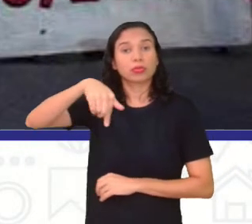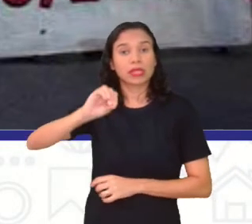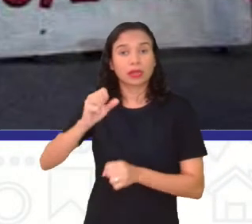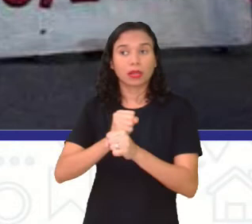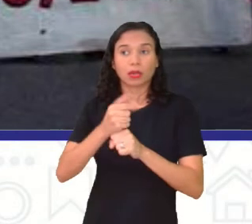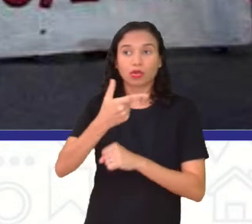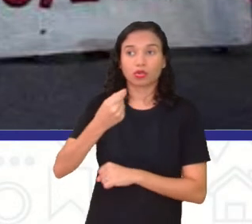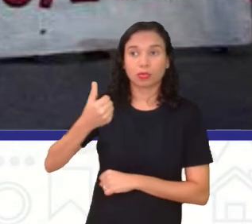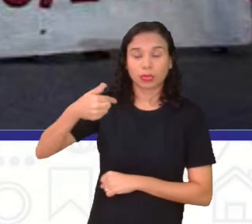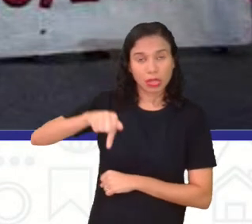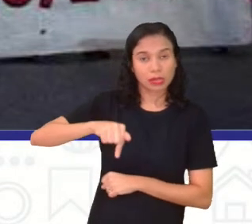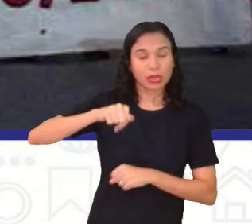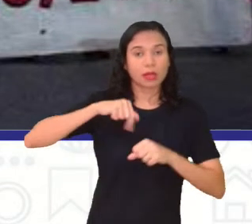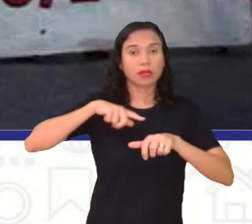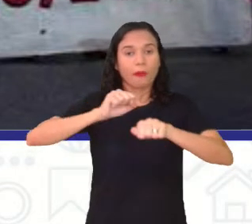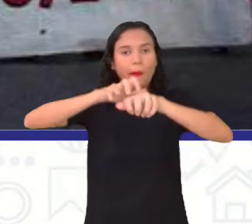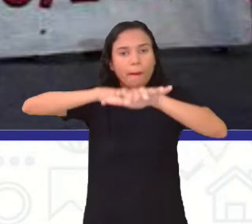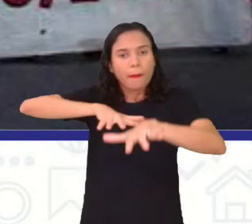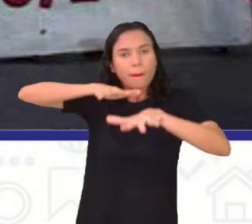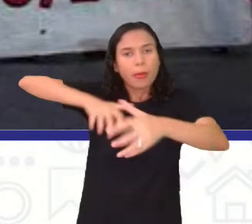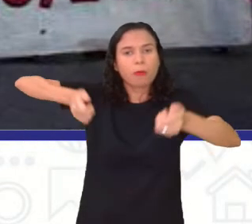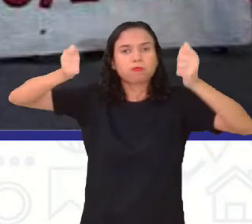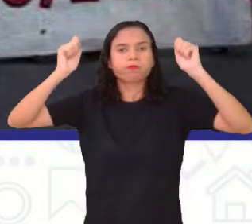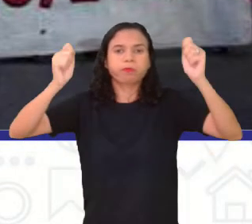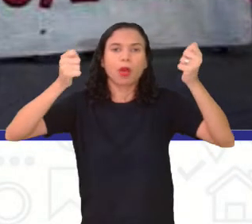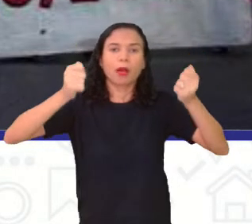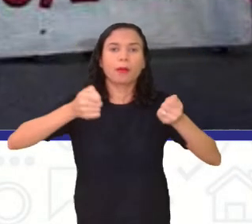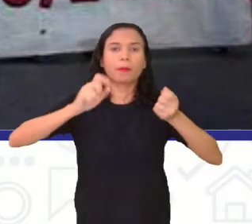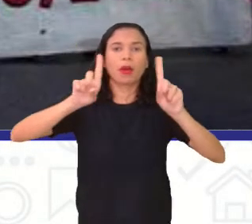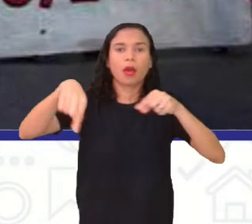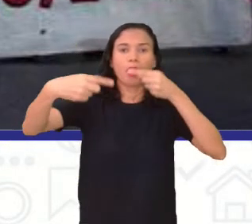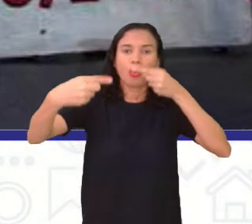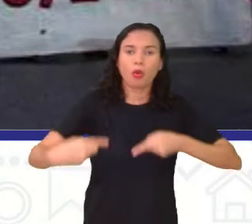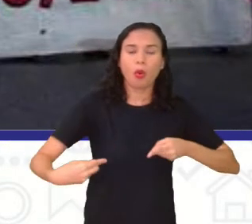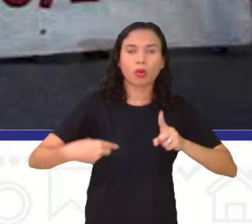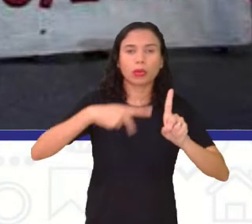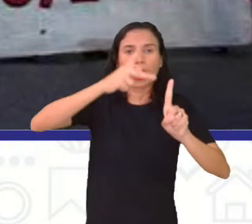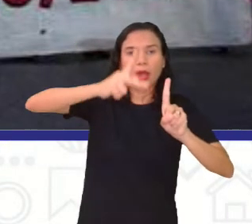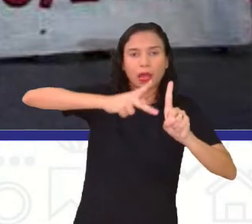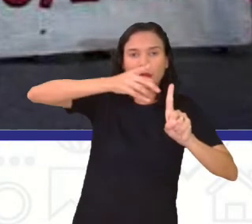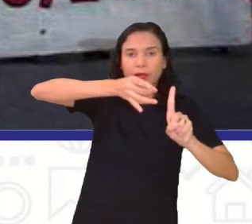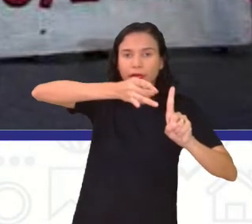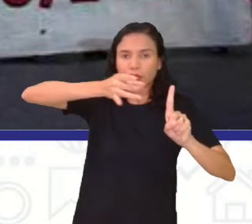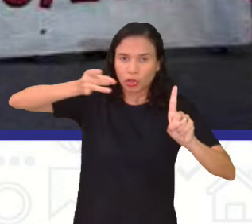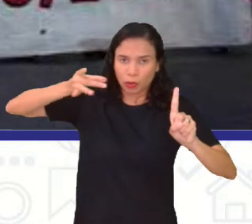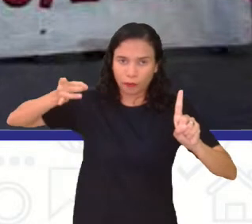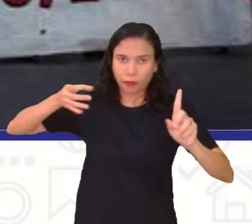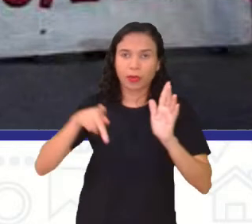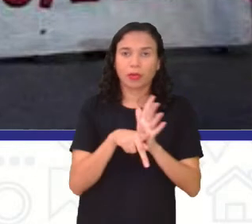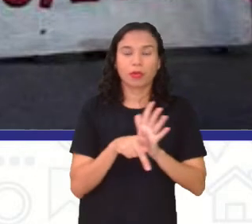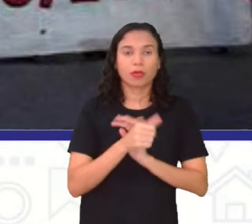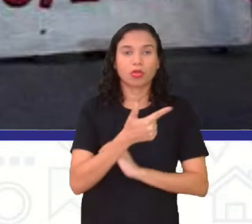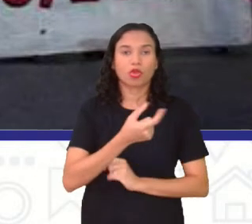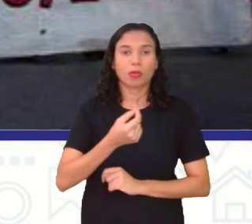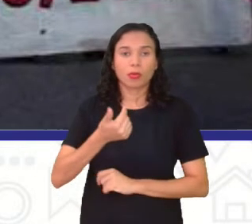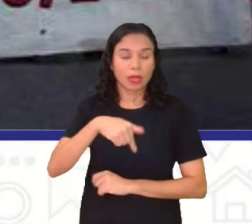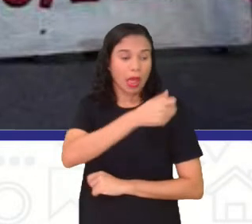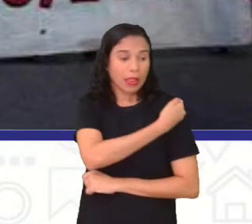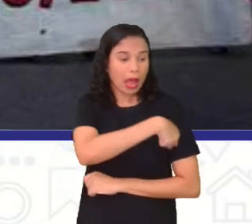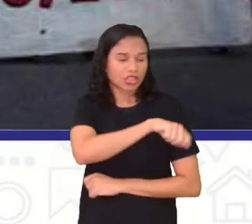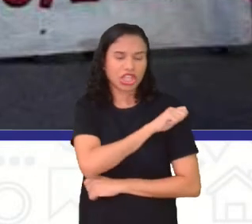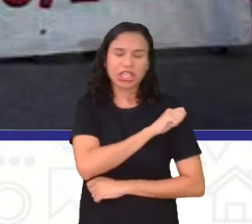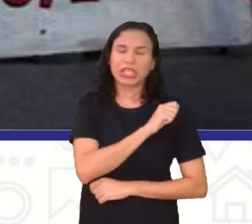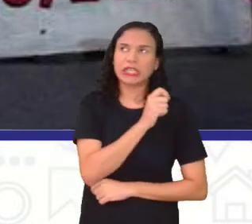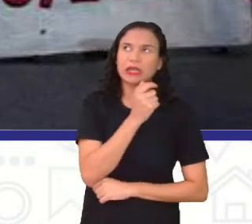70/2017, né? A marcha contra a xenofobia em 2017, né? Na Argentina, se eu